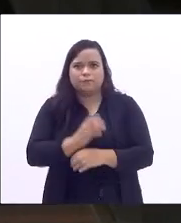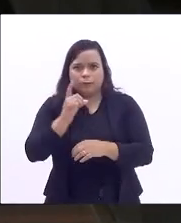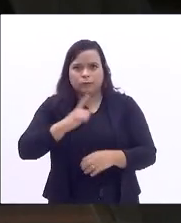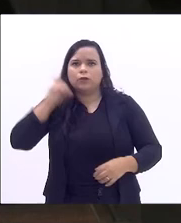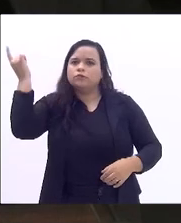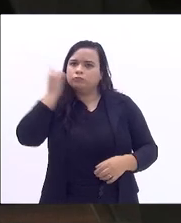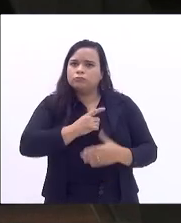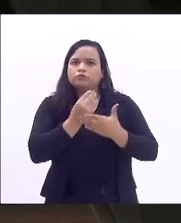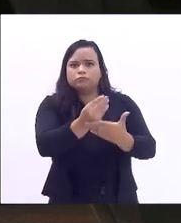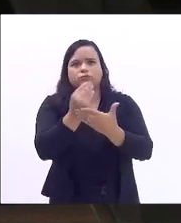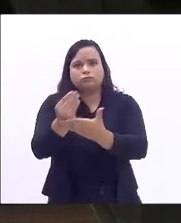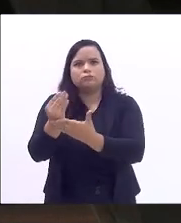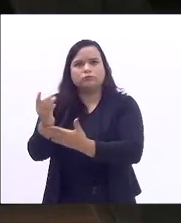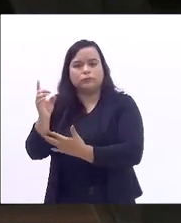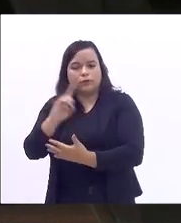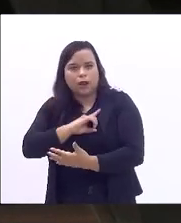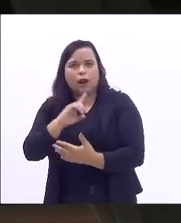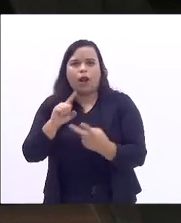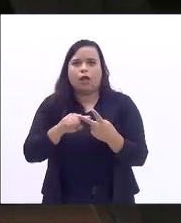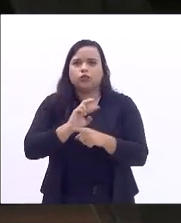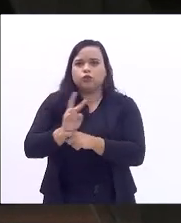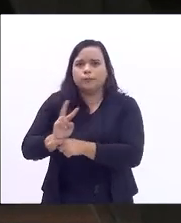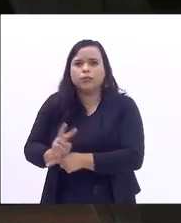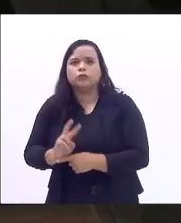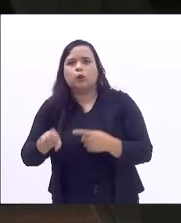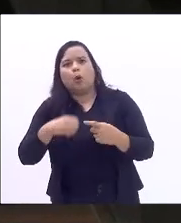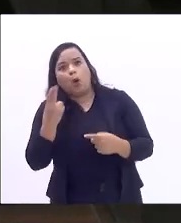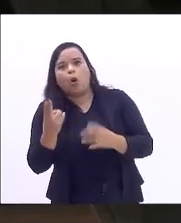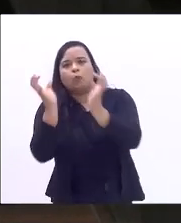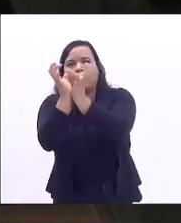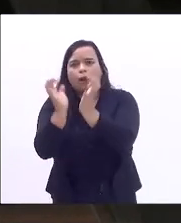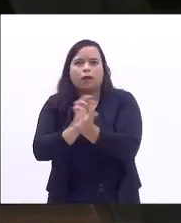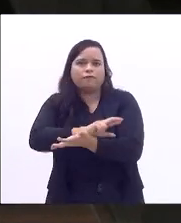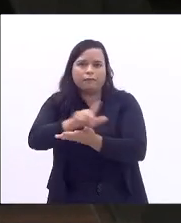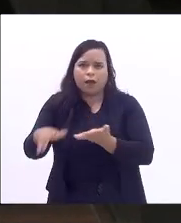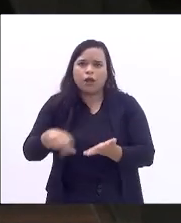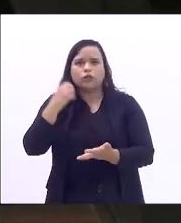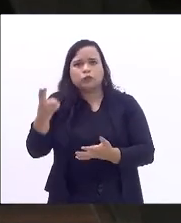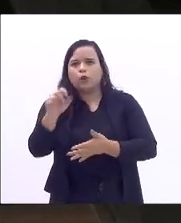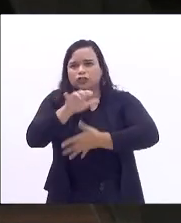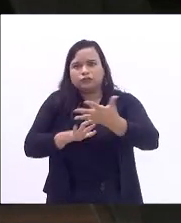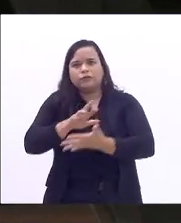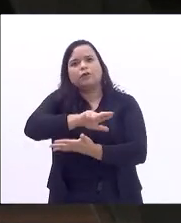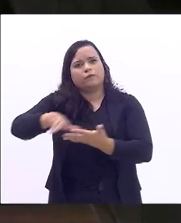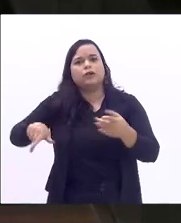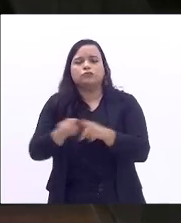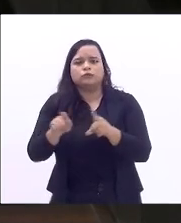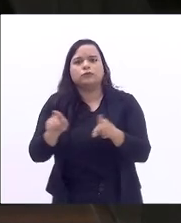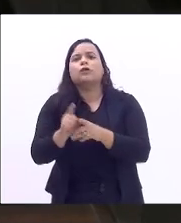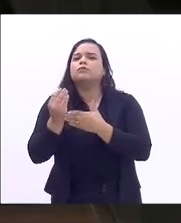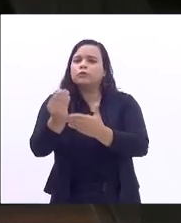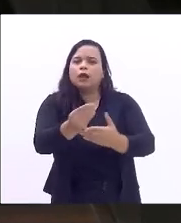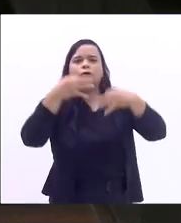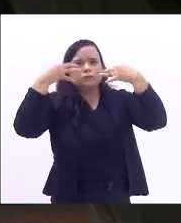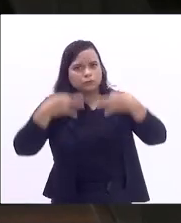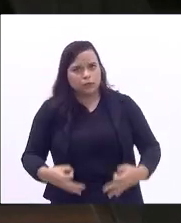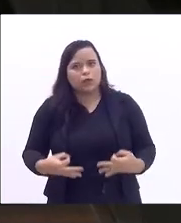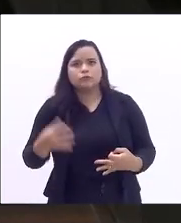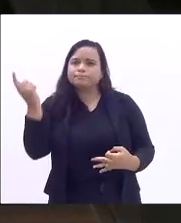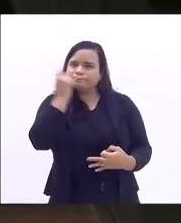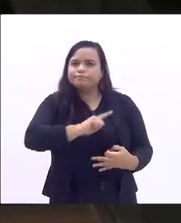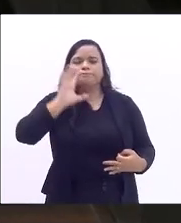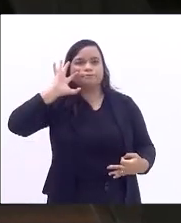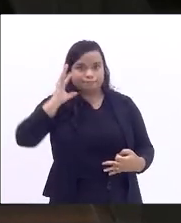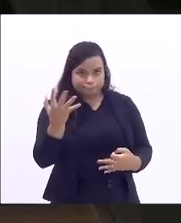o seja de delegado de inspetor ou de outras classes ou de outras atividades seja definitivamente